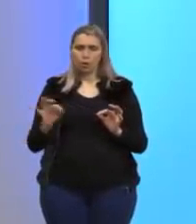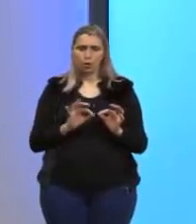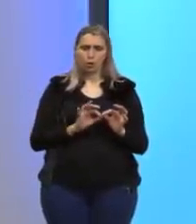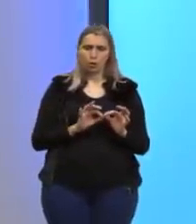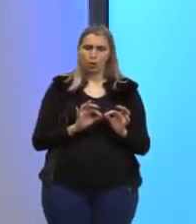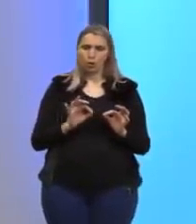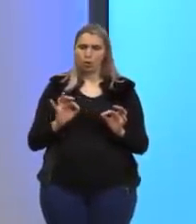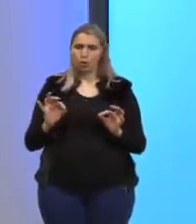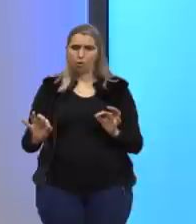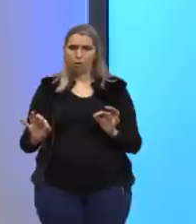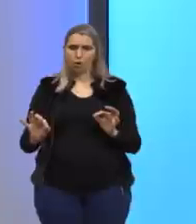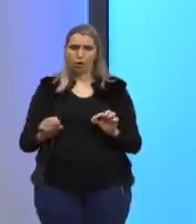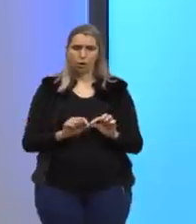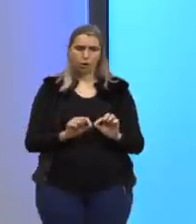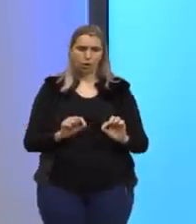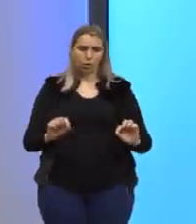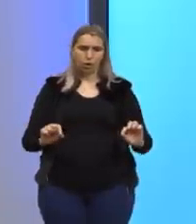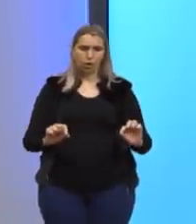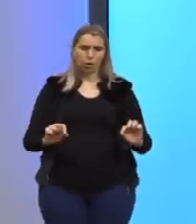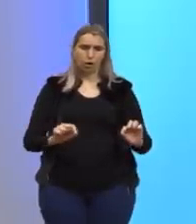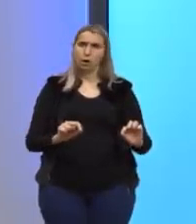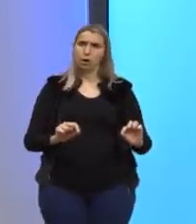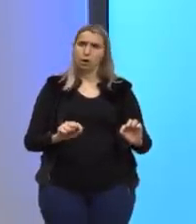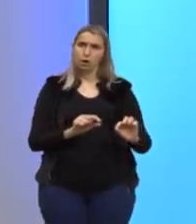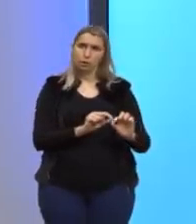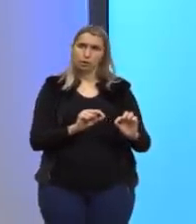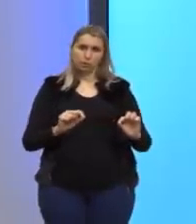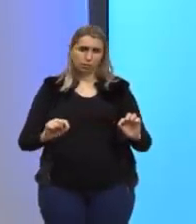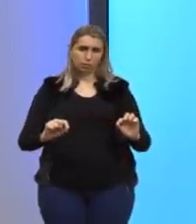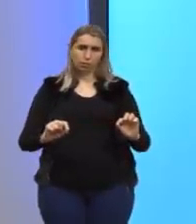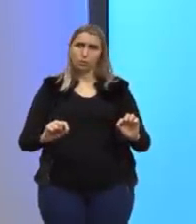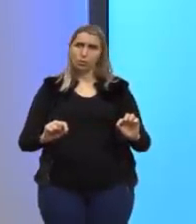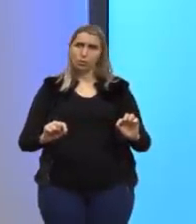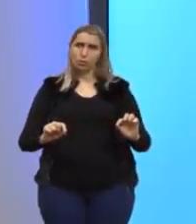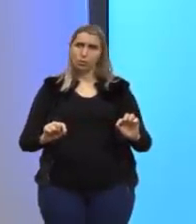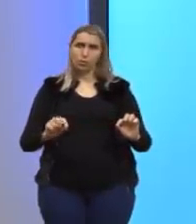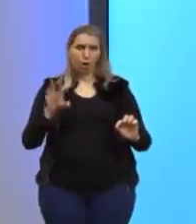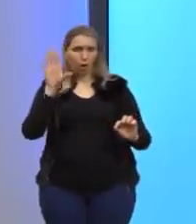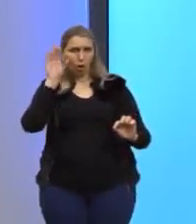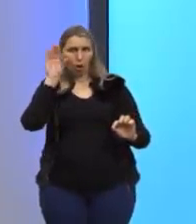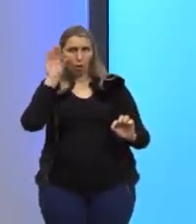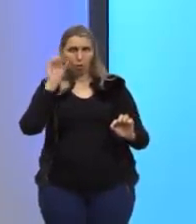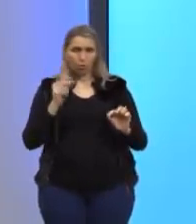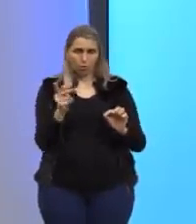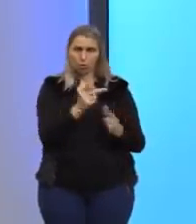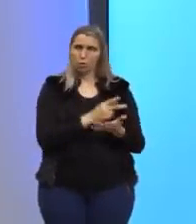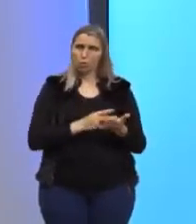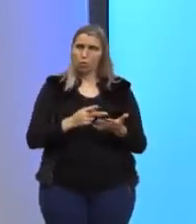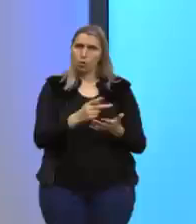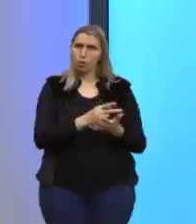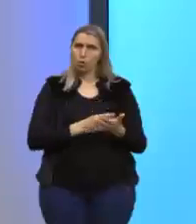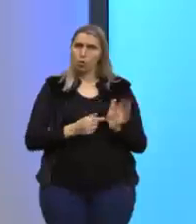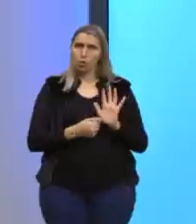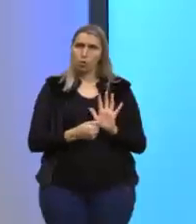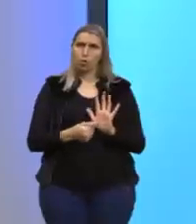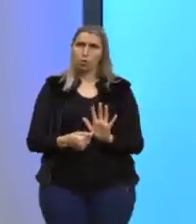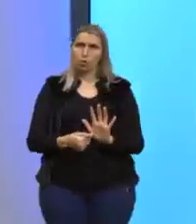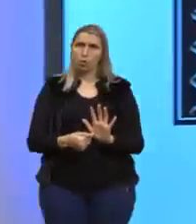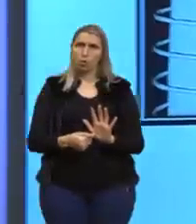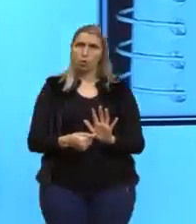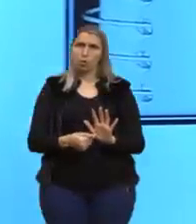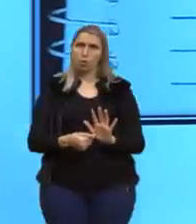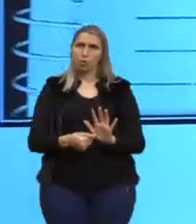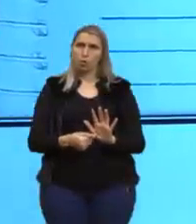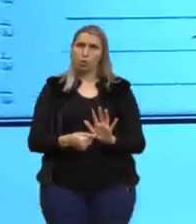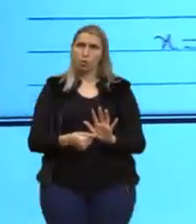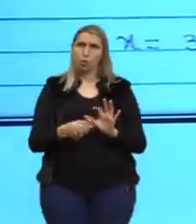e ao poste mais próximo a ele, que é essa distância aqui, que nós podemos observar no desenho que foi dado exatamente